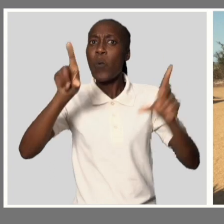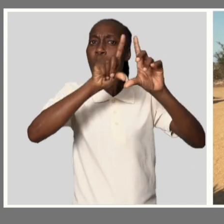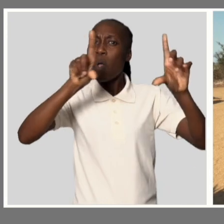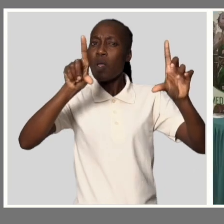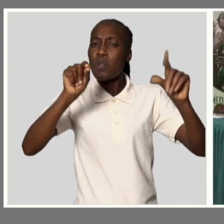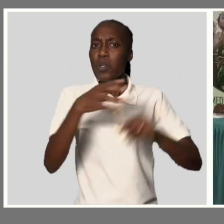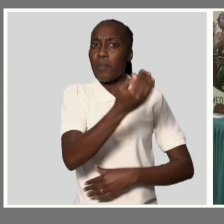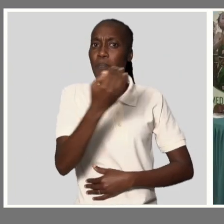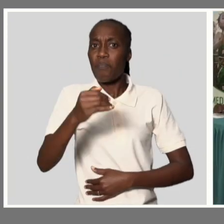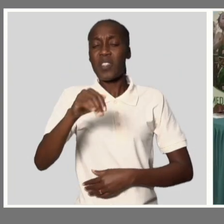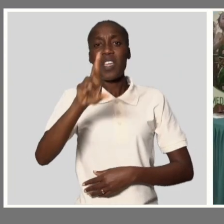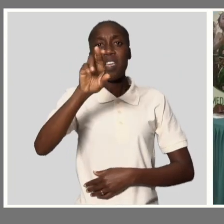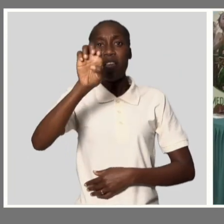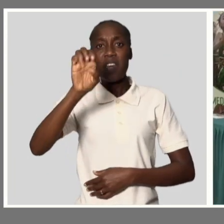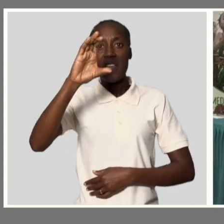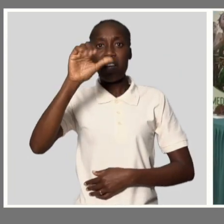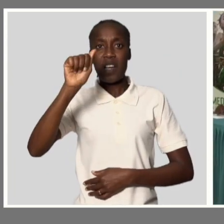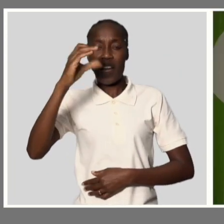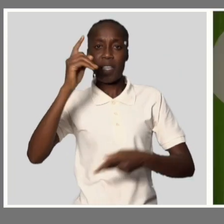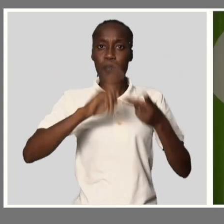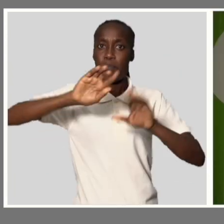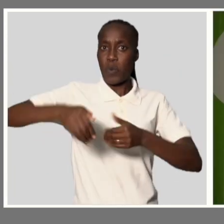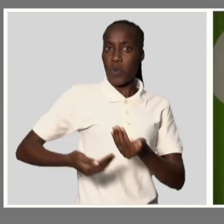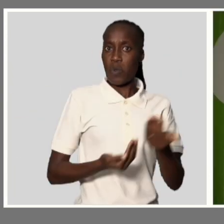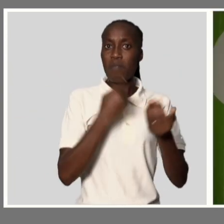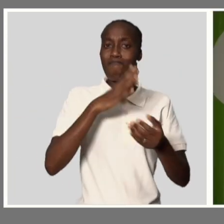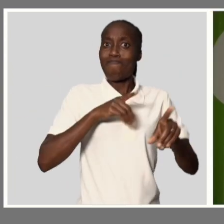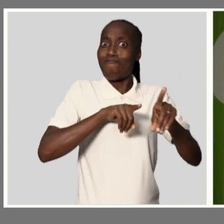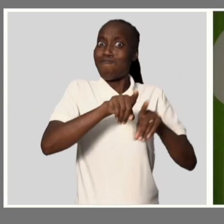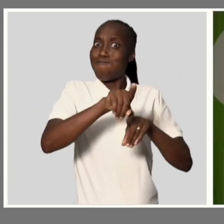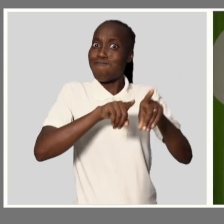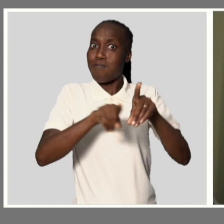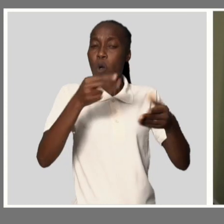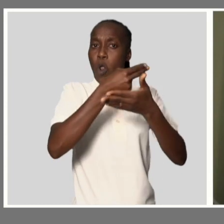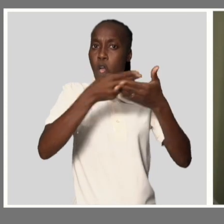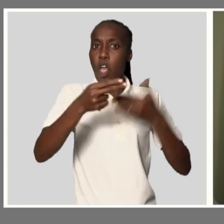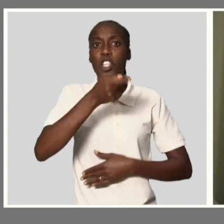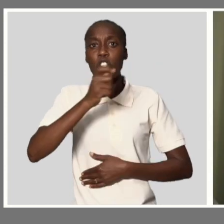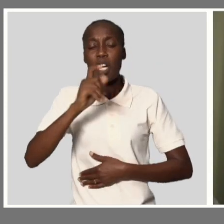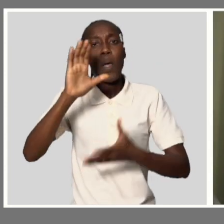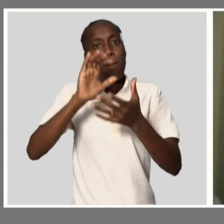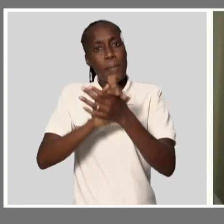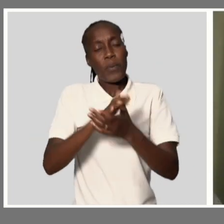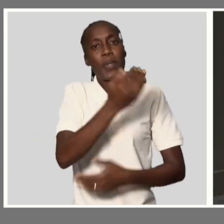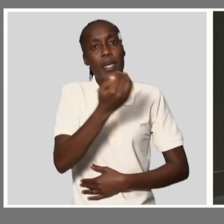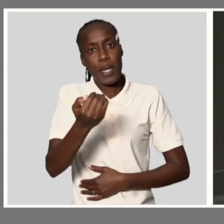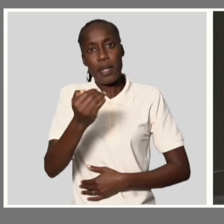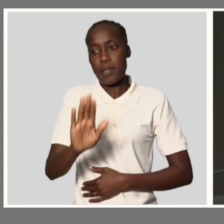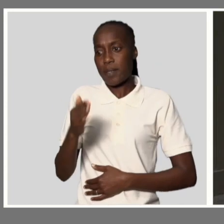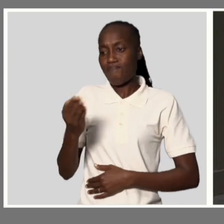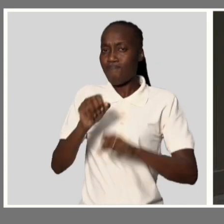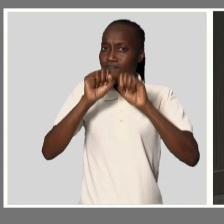as crianças, a RECAC e a UNICEF lançaram um concurso denominado Jornalista Amigo da Criança.